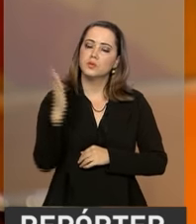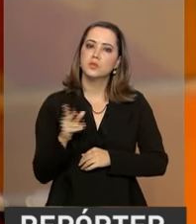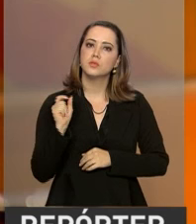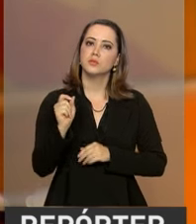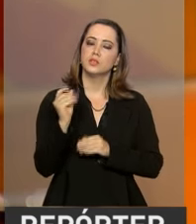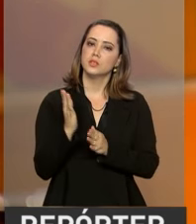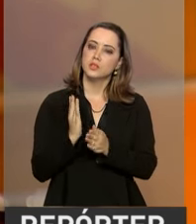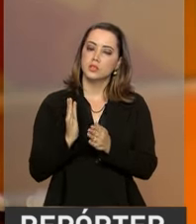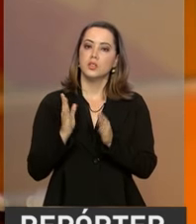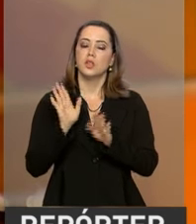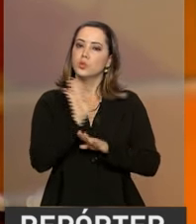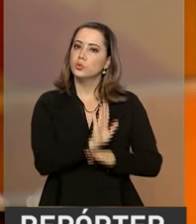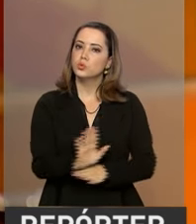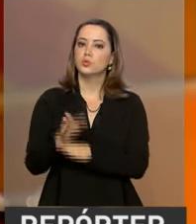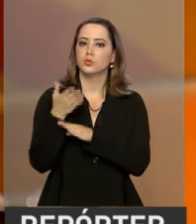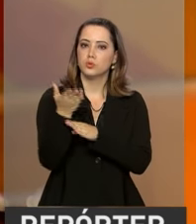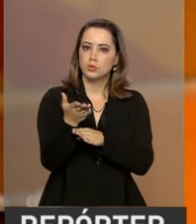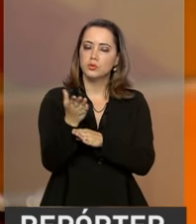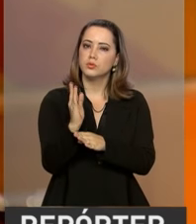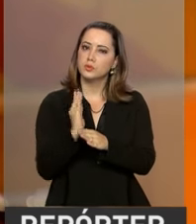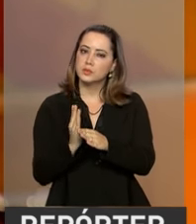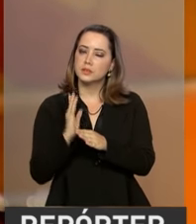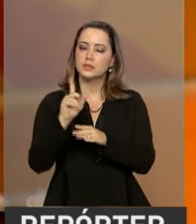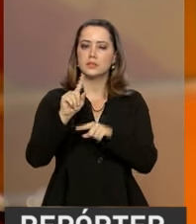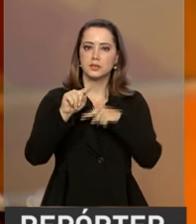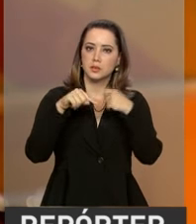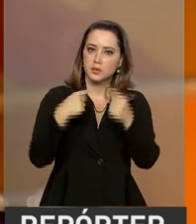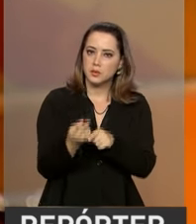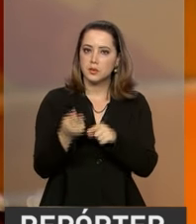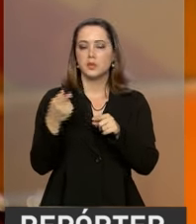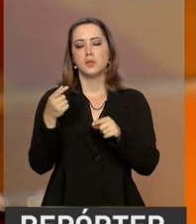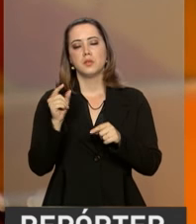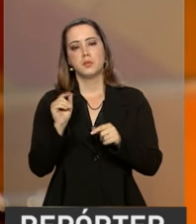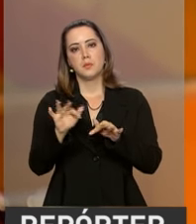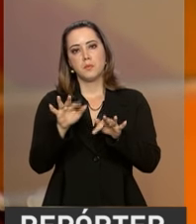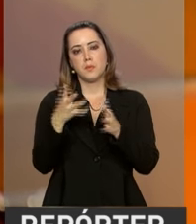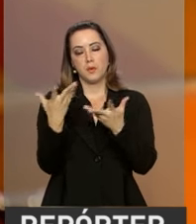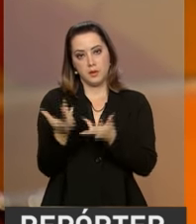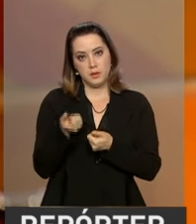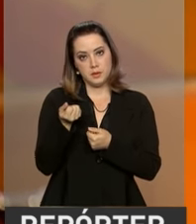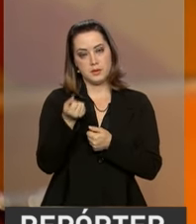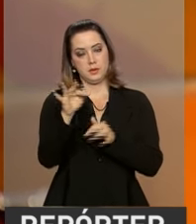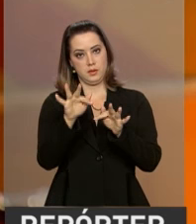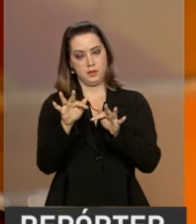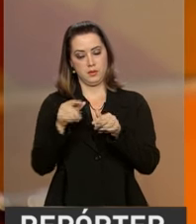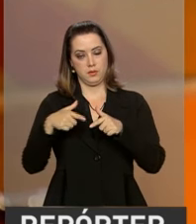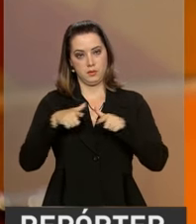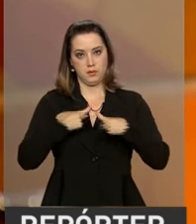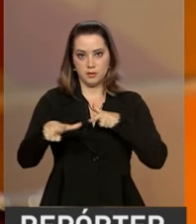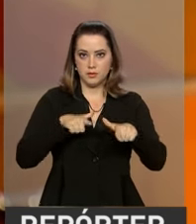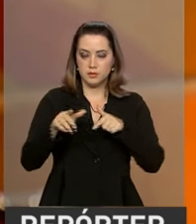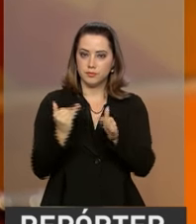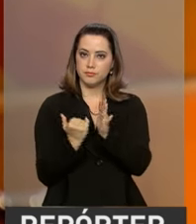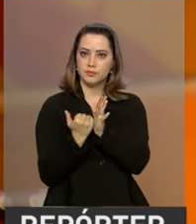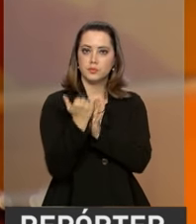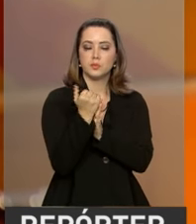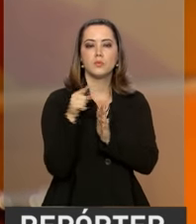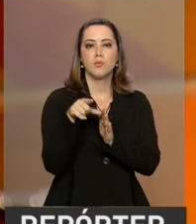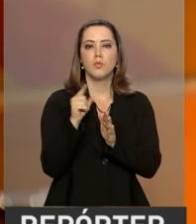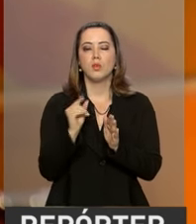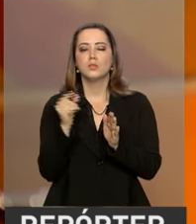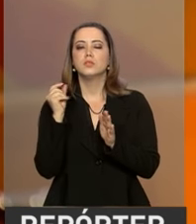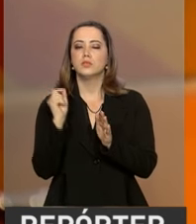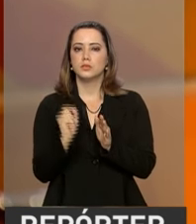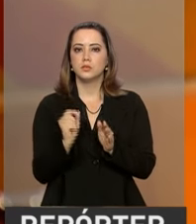a passar esta fase do Bolsa Família. Você sabe que nós estamos trabalhando para abrir muitos empregos e, se Deus quiser, num dado